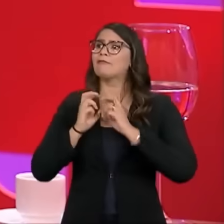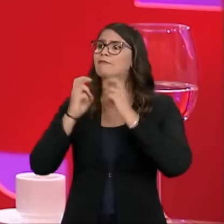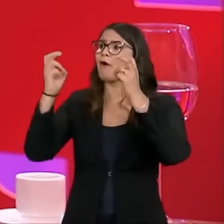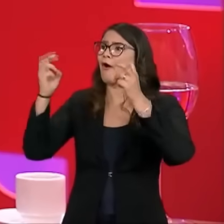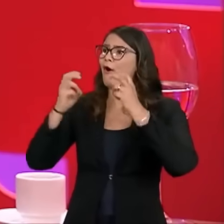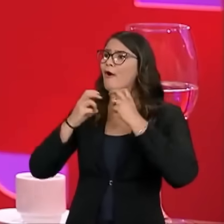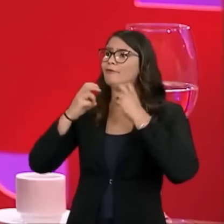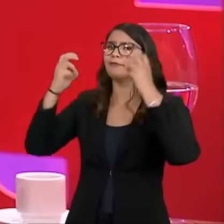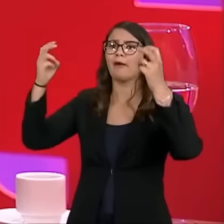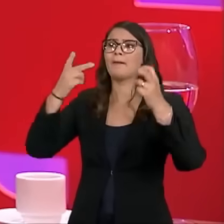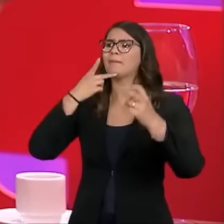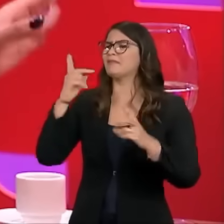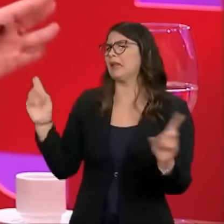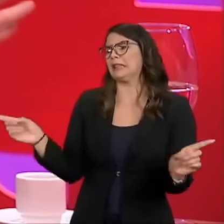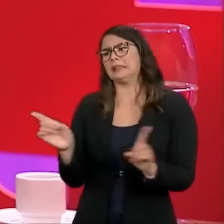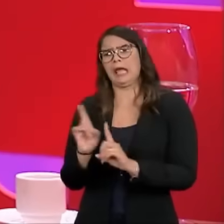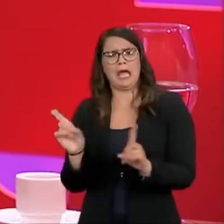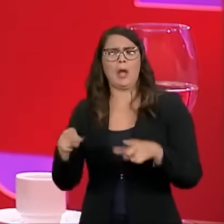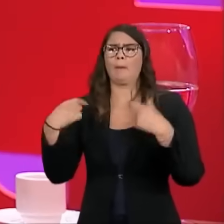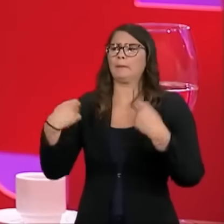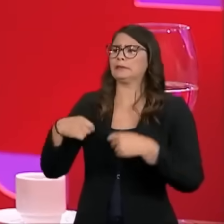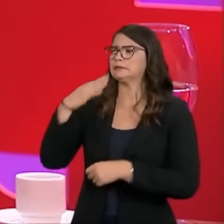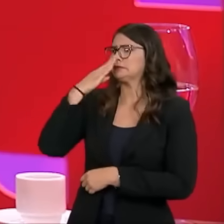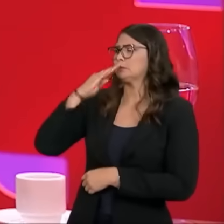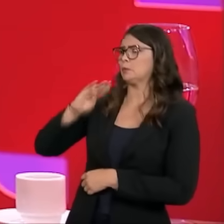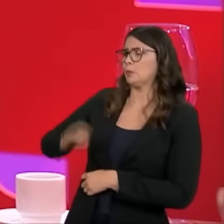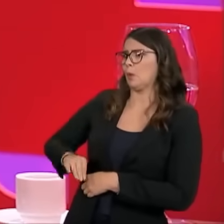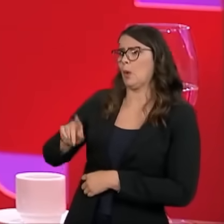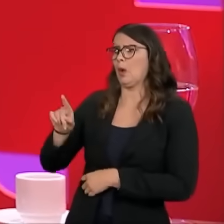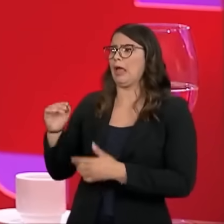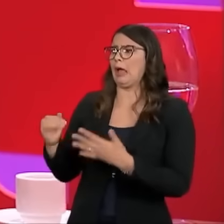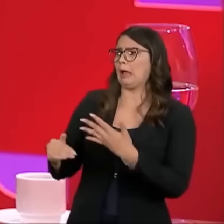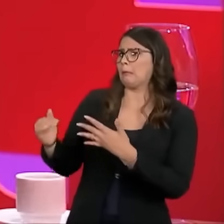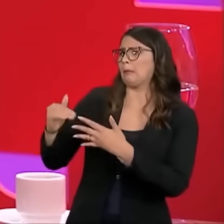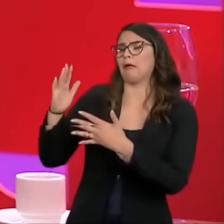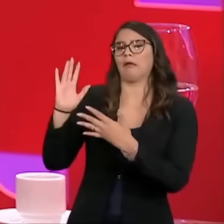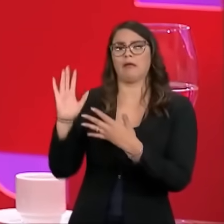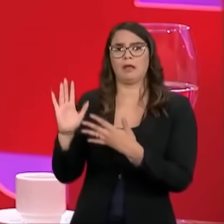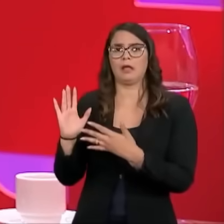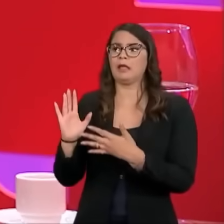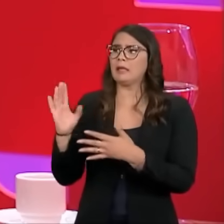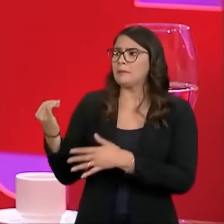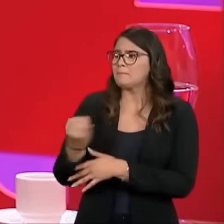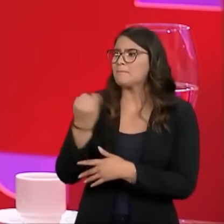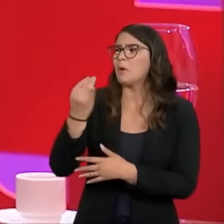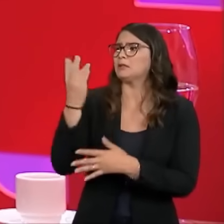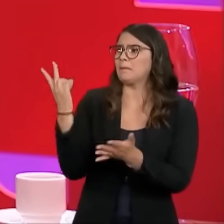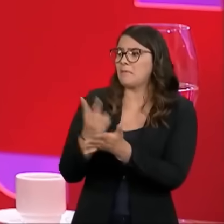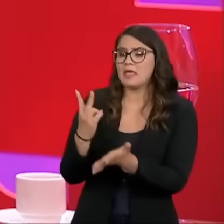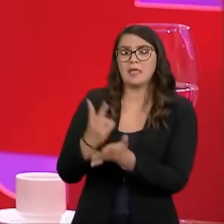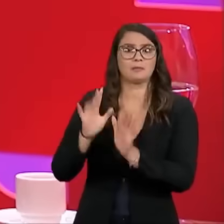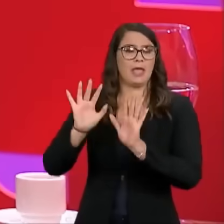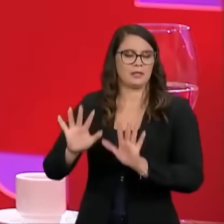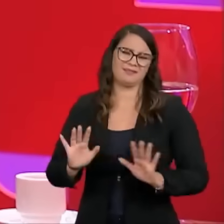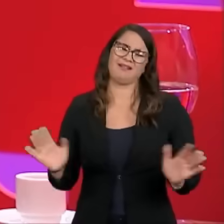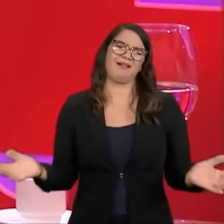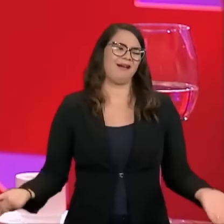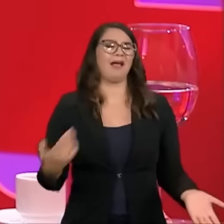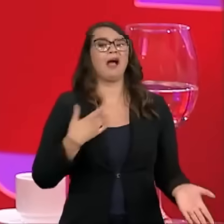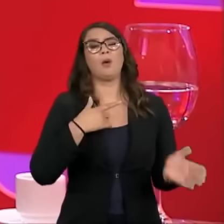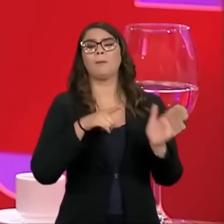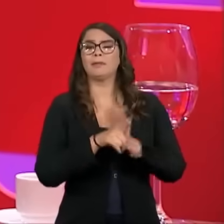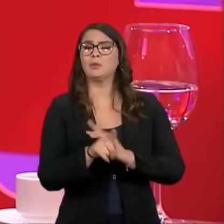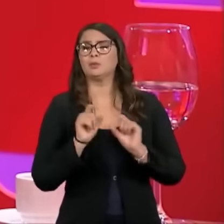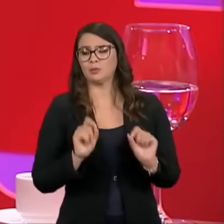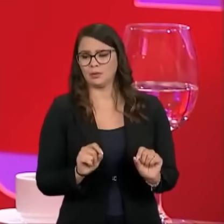que se levante para dizer não é preciso ignorar essas camadas a camada que realmente importa é essa E aí a pergunta que